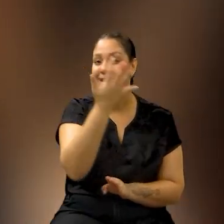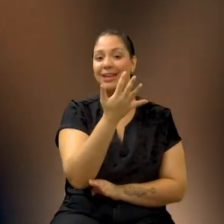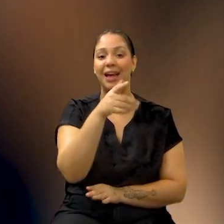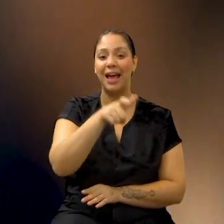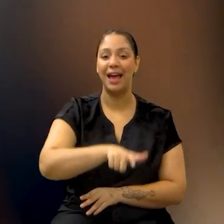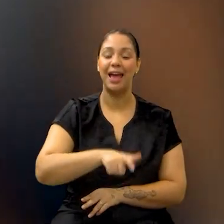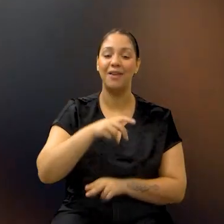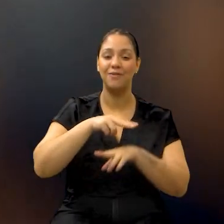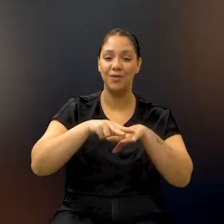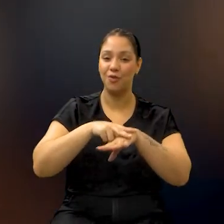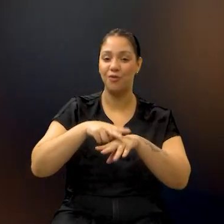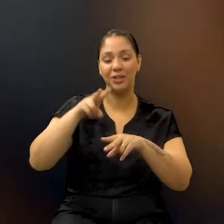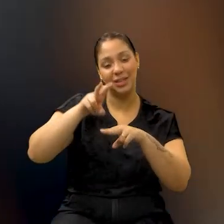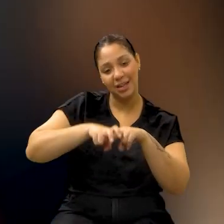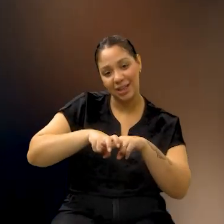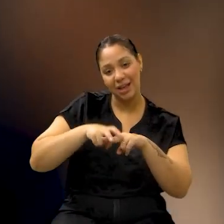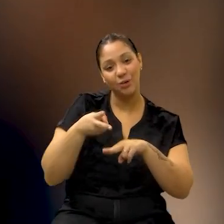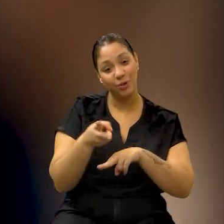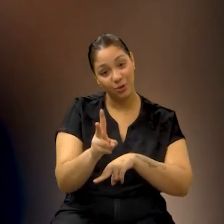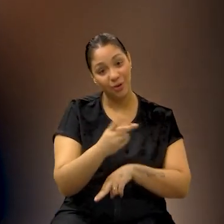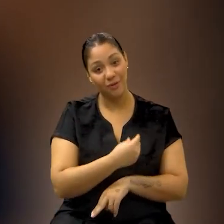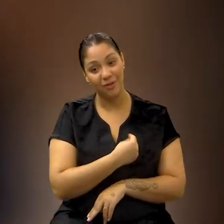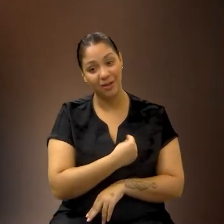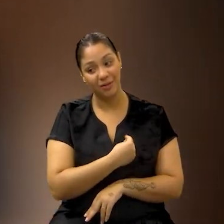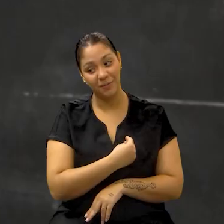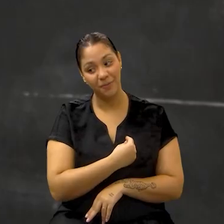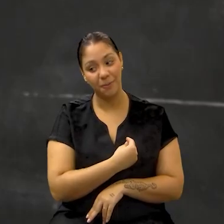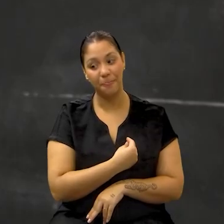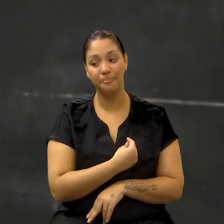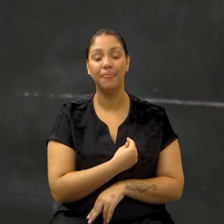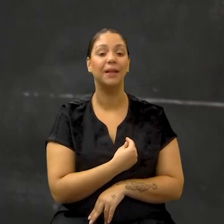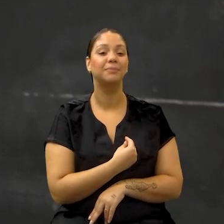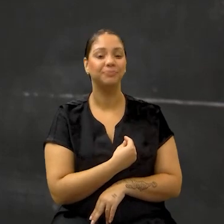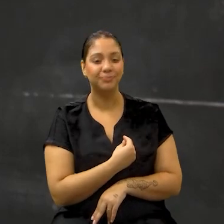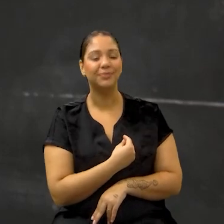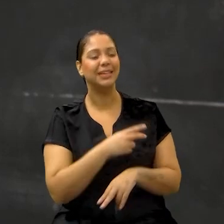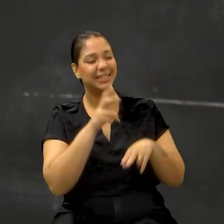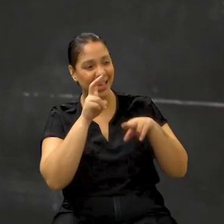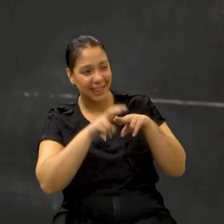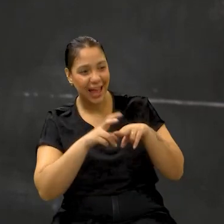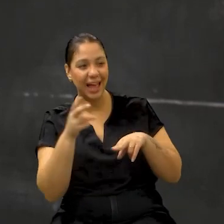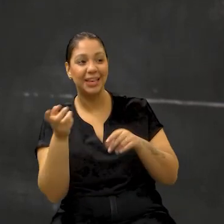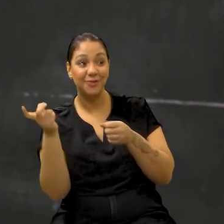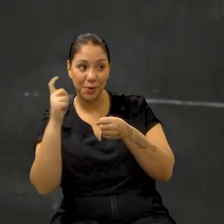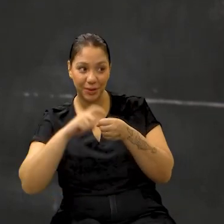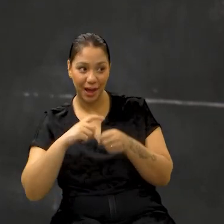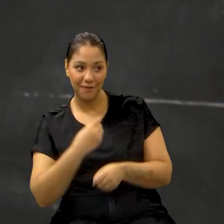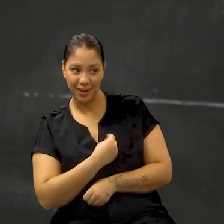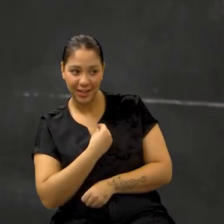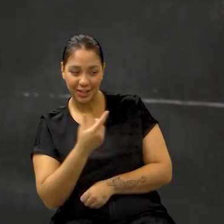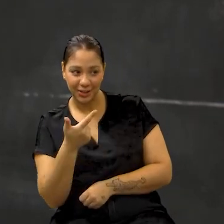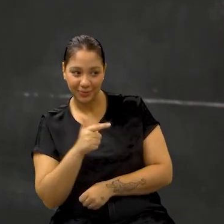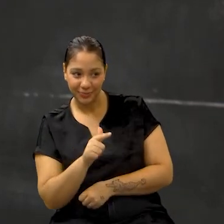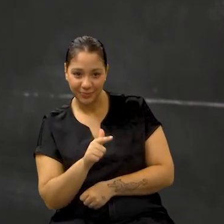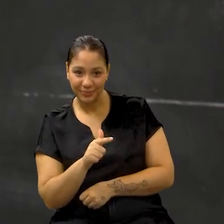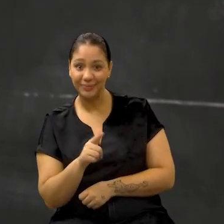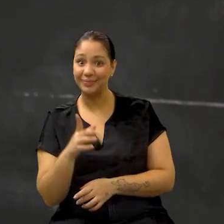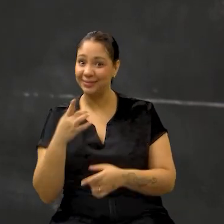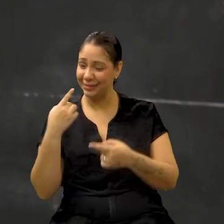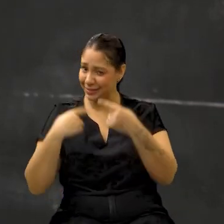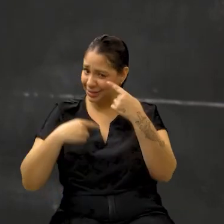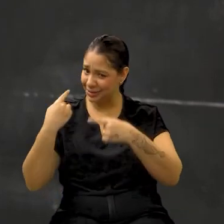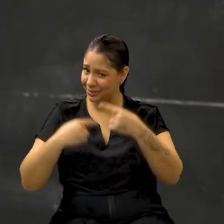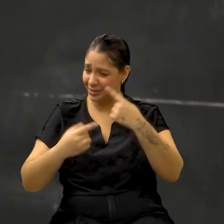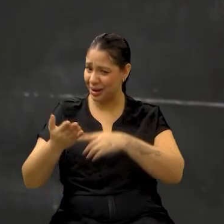para essa viúva poder sentar e continuar vivendo. Sentar e ser feliz de novo. Exatamente. Seria isso. Gera